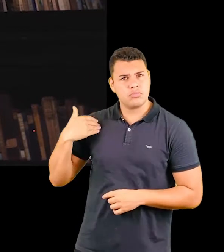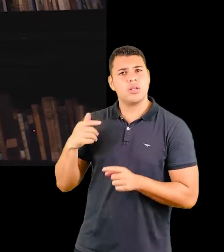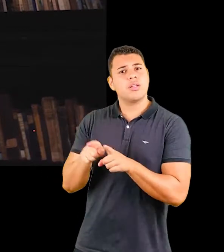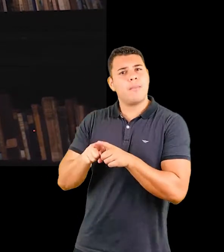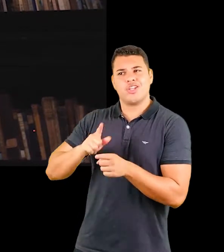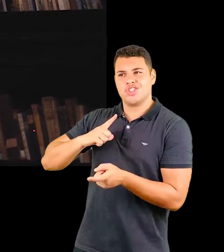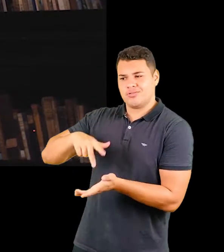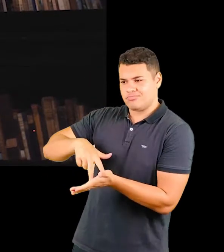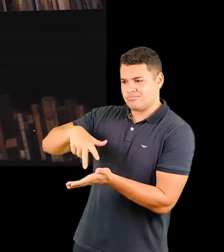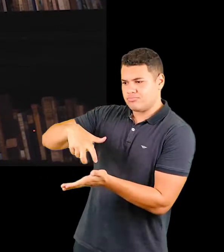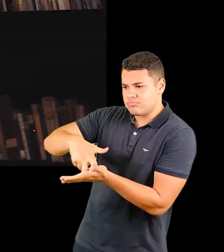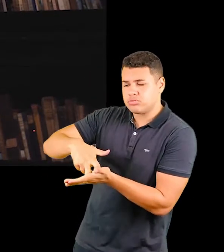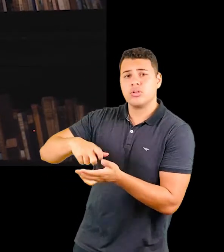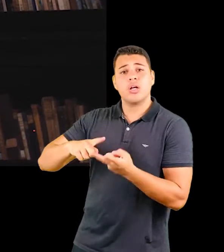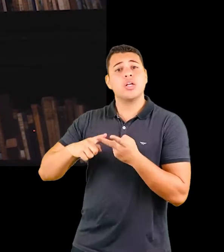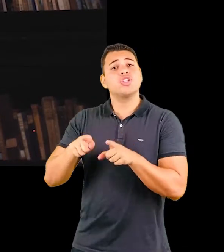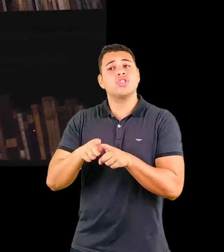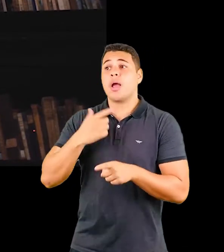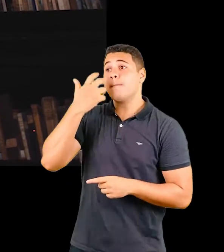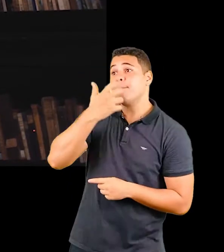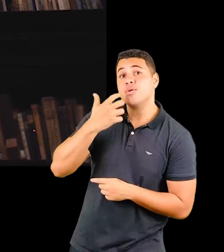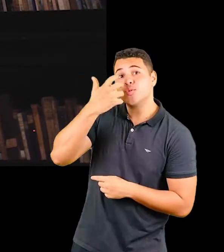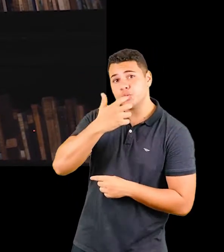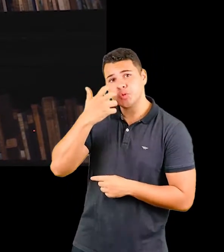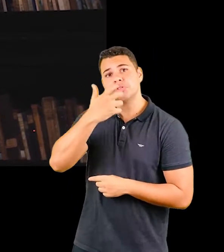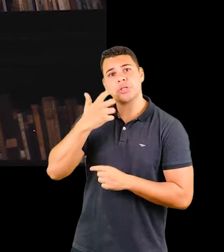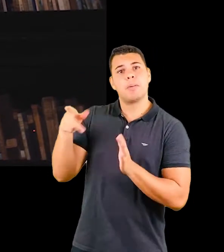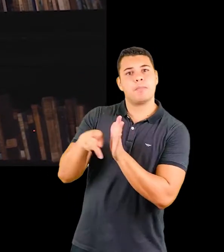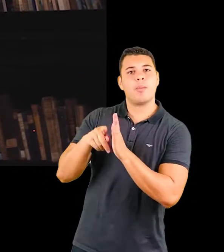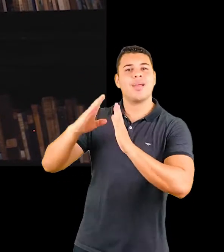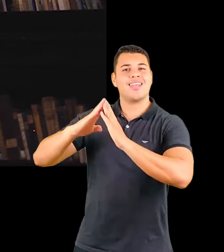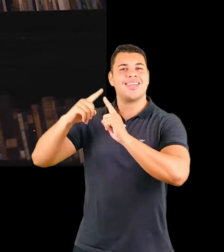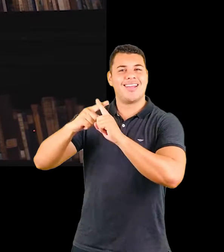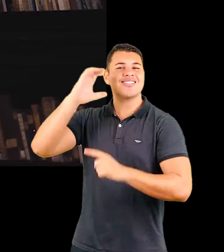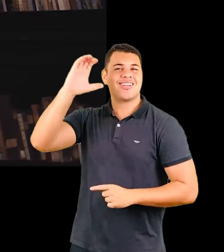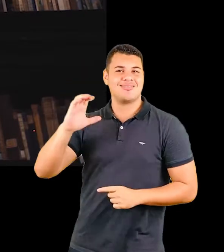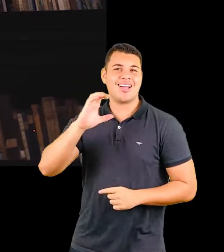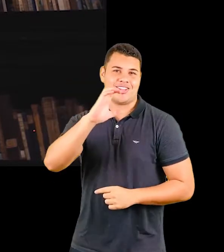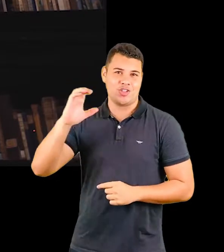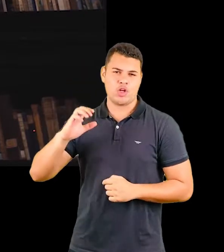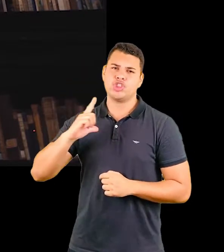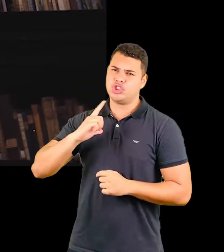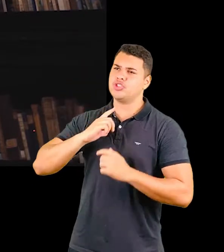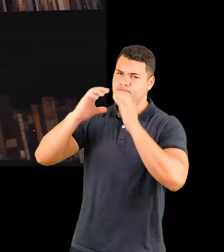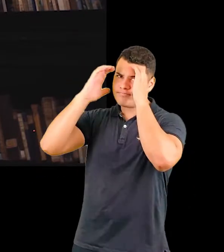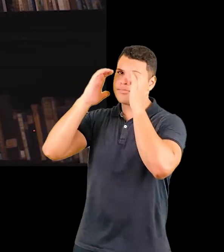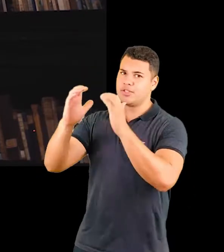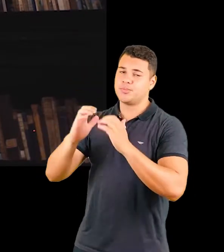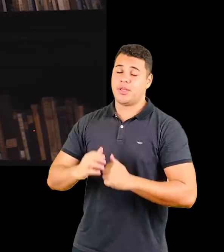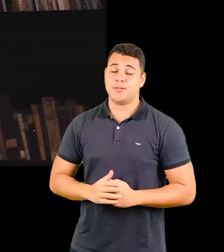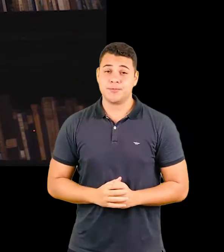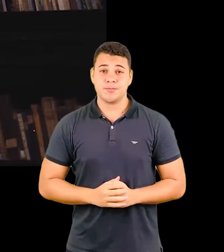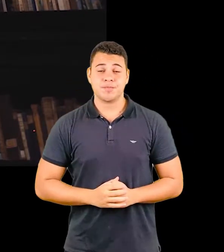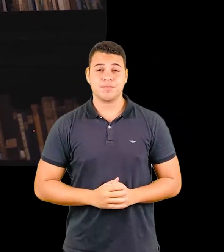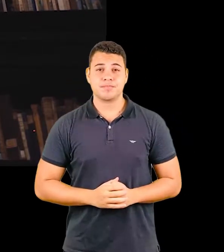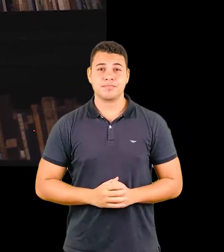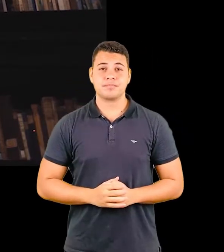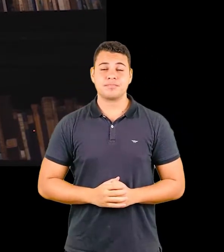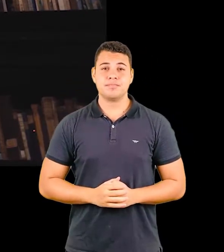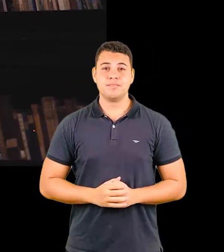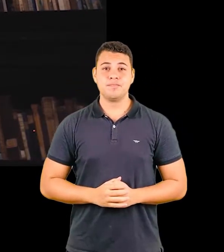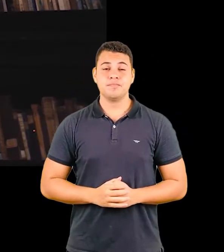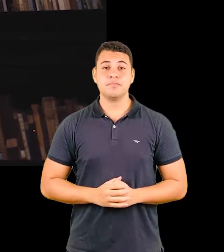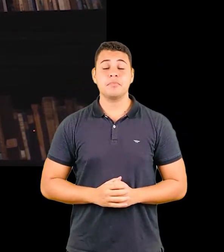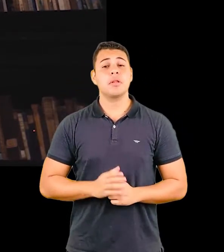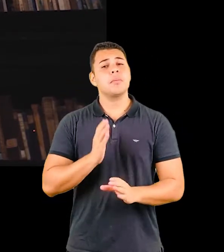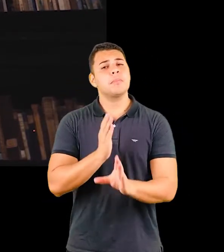ajoelhavam, tinham uns cantos que faziam na frente, tinha essa questão desse respeito. Agora,